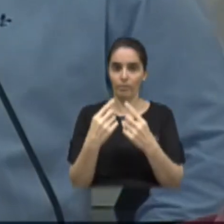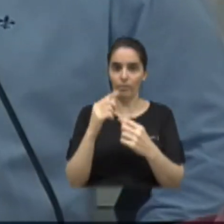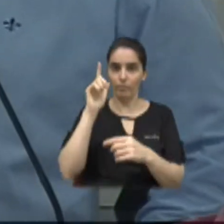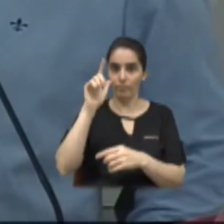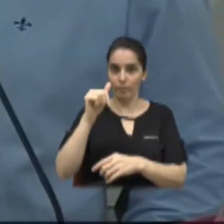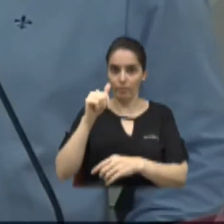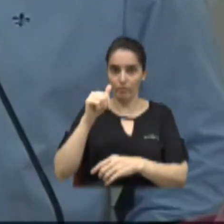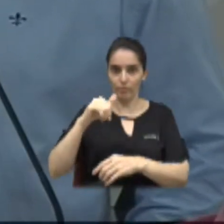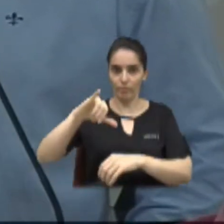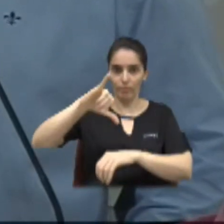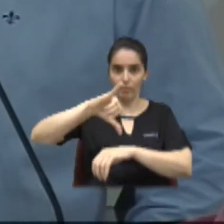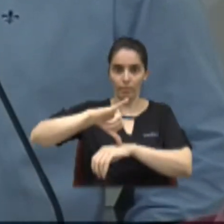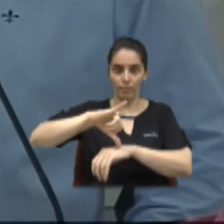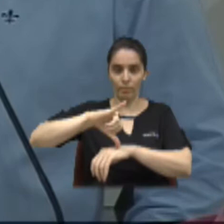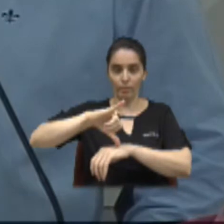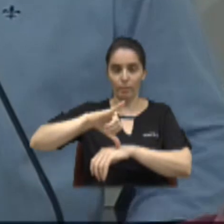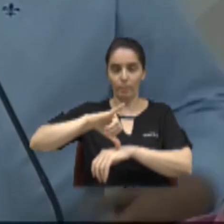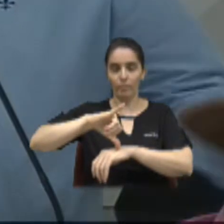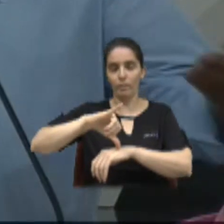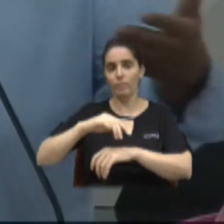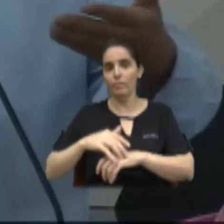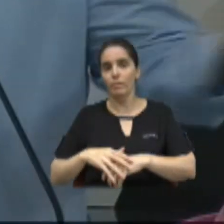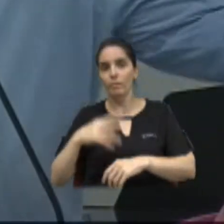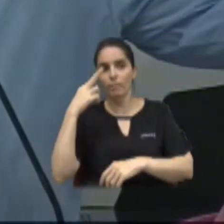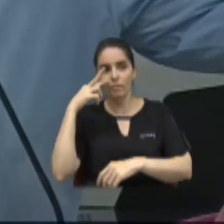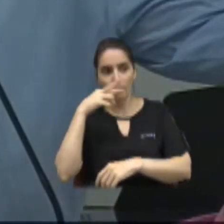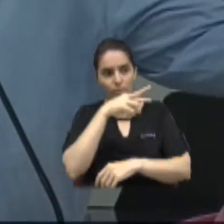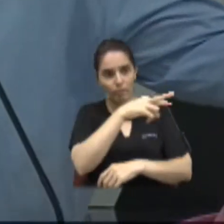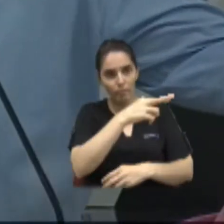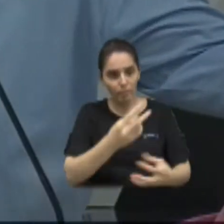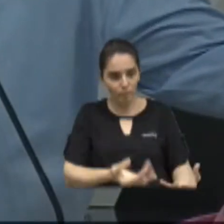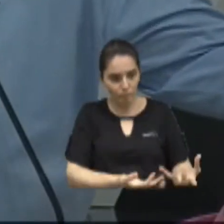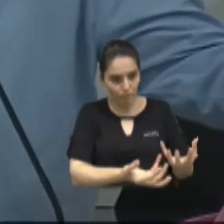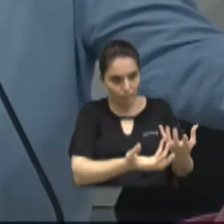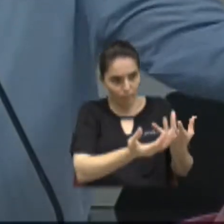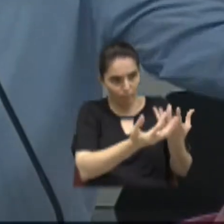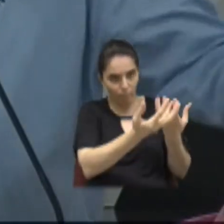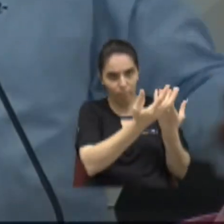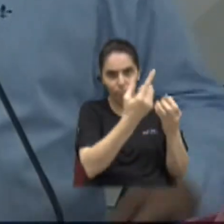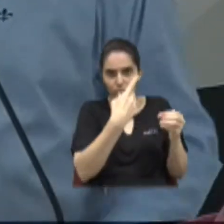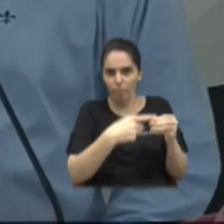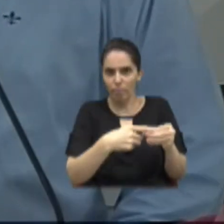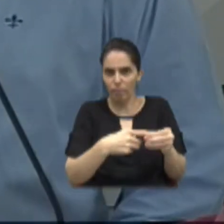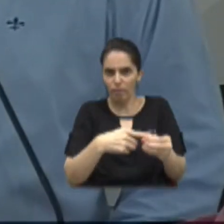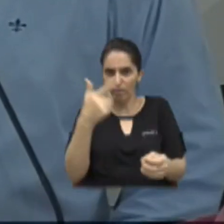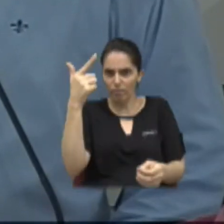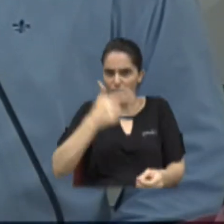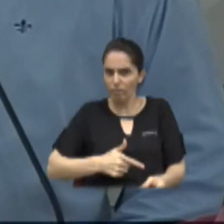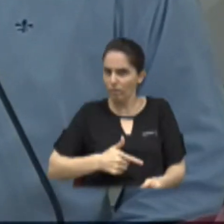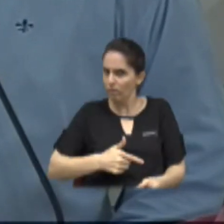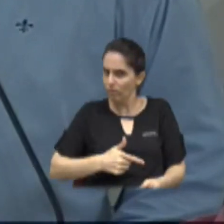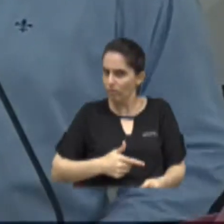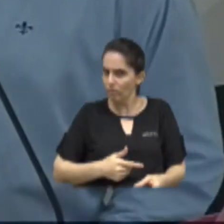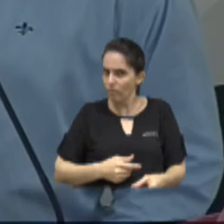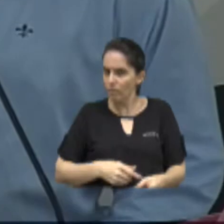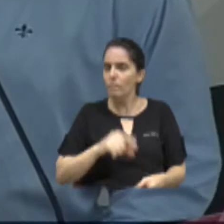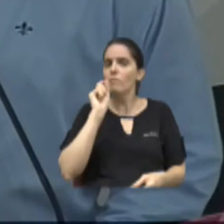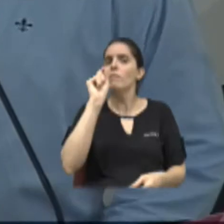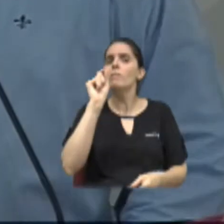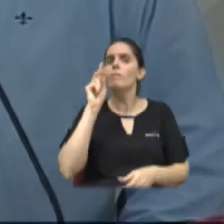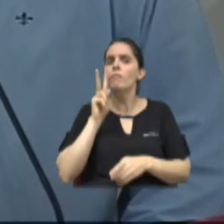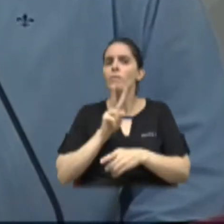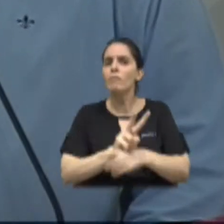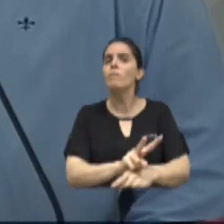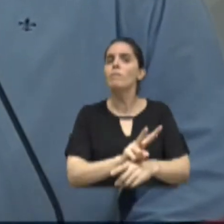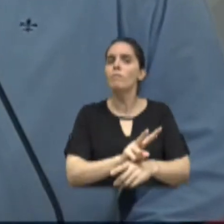pega a Marginal, Tatu ali, falou que vê uma cidade horrível. Cadê a zeladoria dessa cidade? Cadê o cuidado